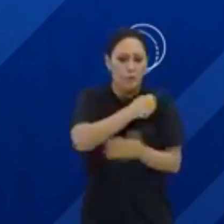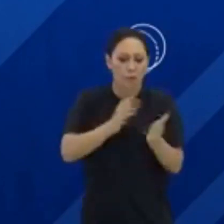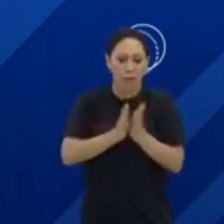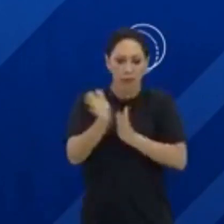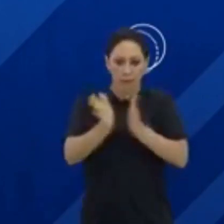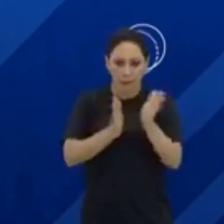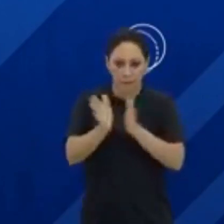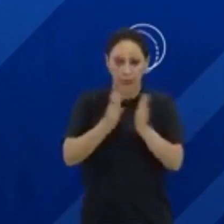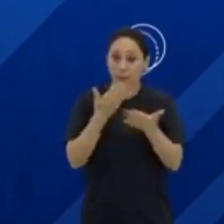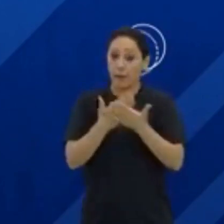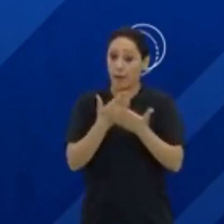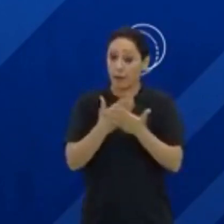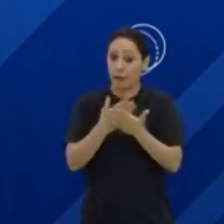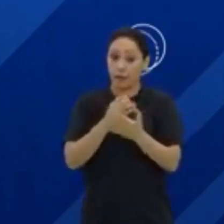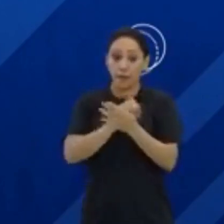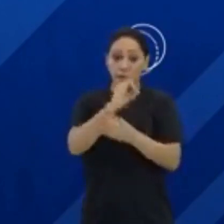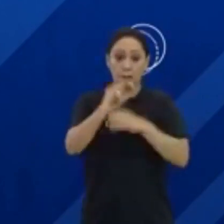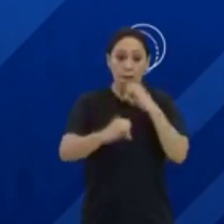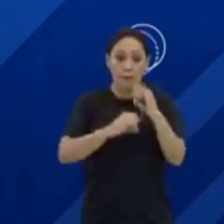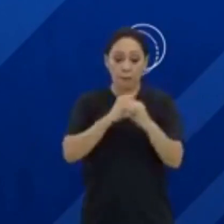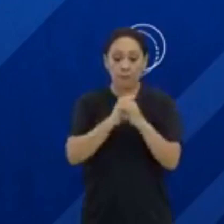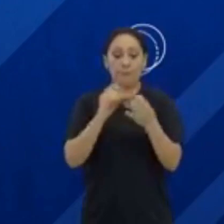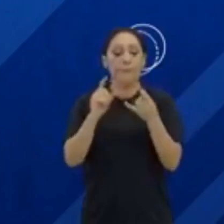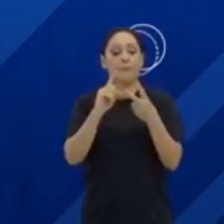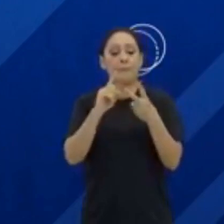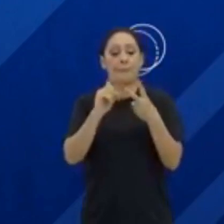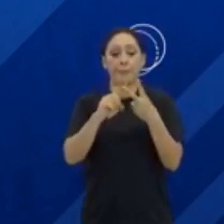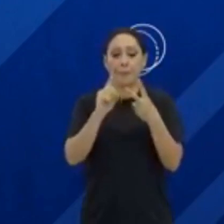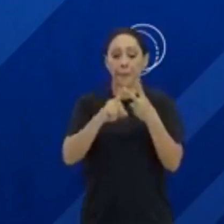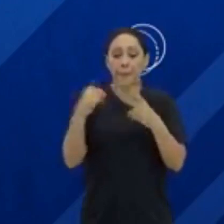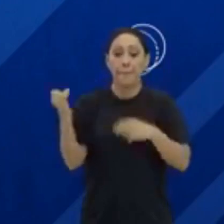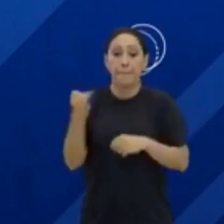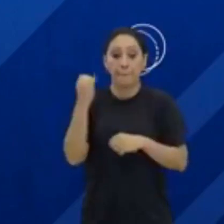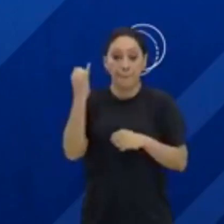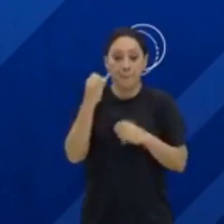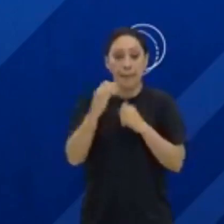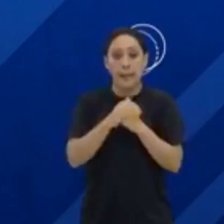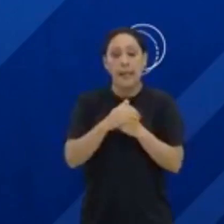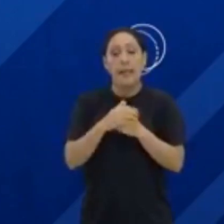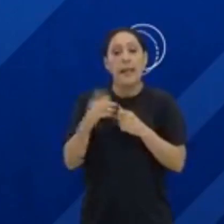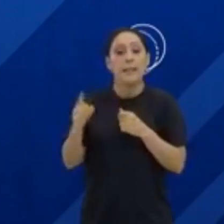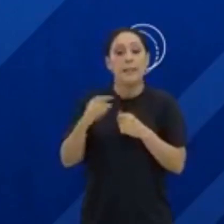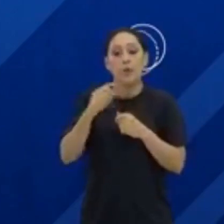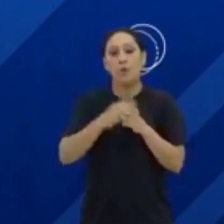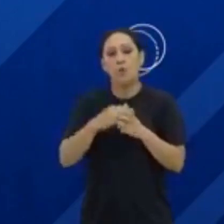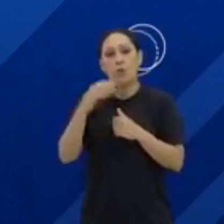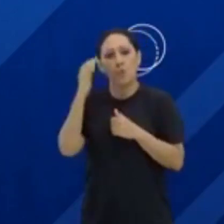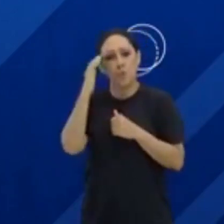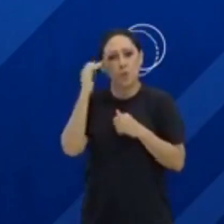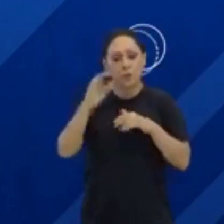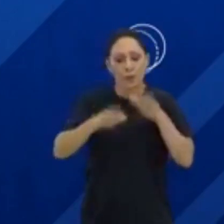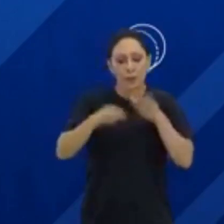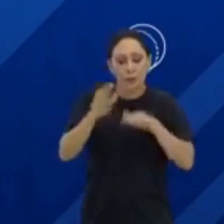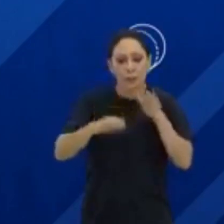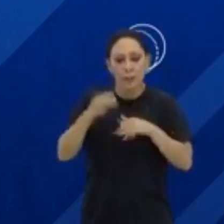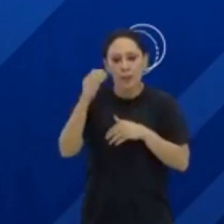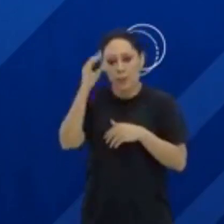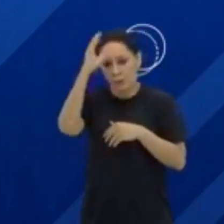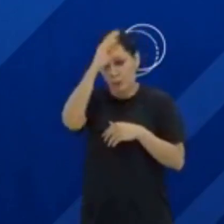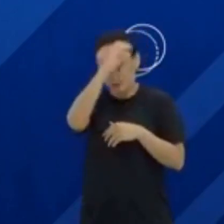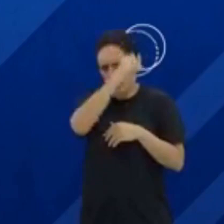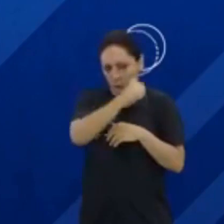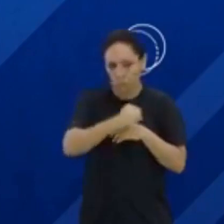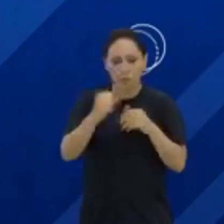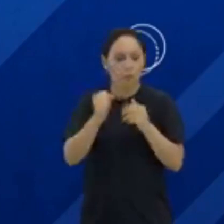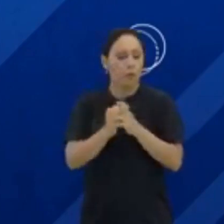em acessar as aulas. Uma outra questão importante é que o nível de entendimento é acessível a